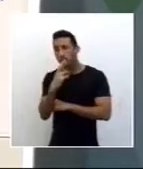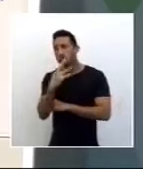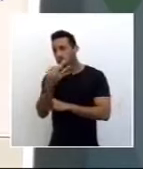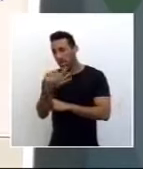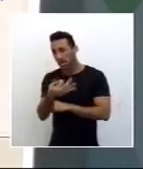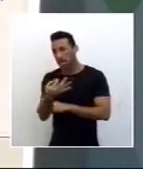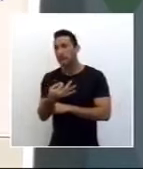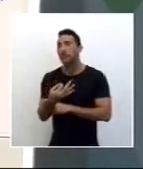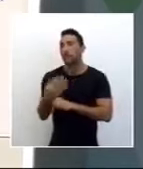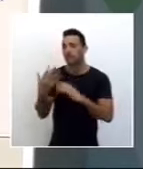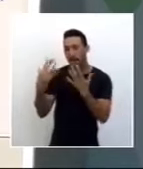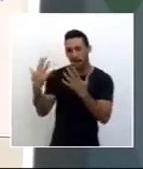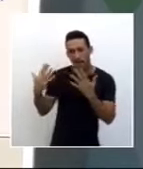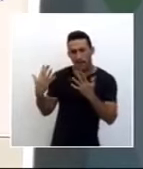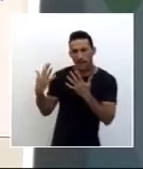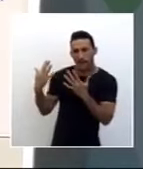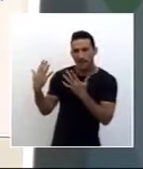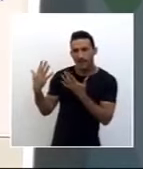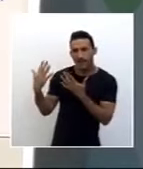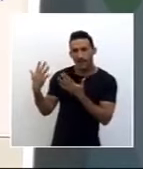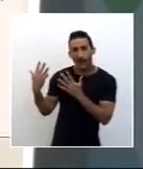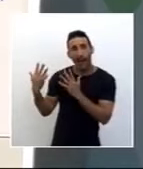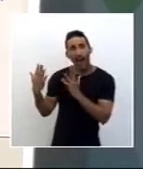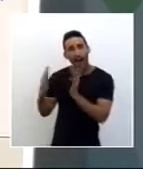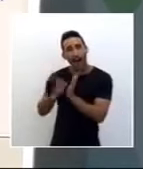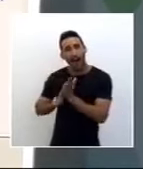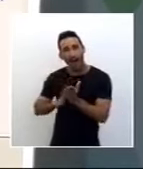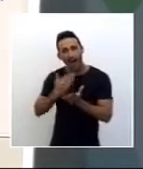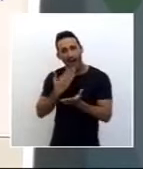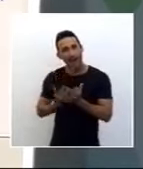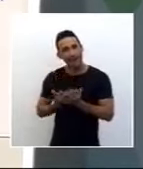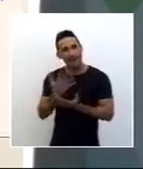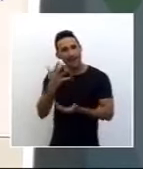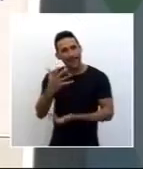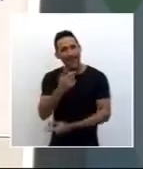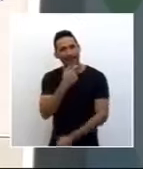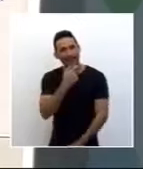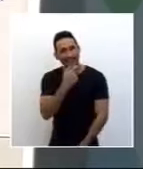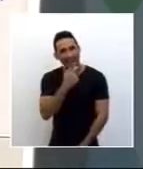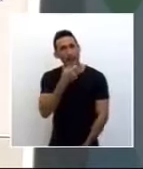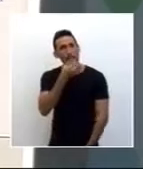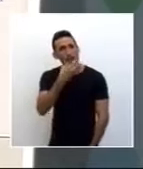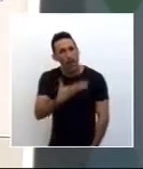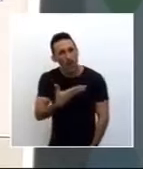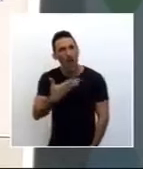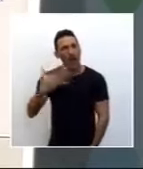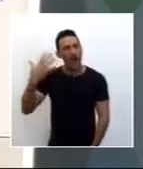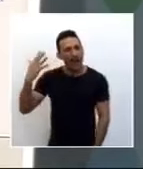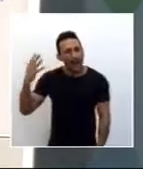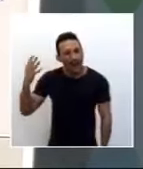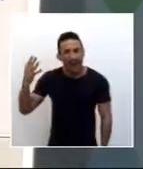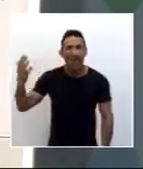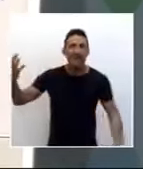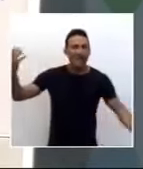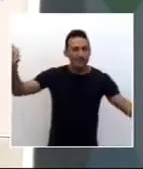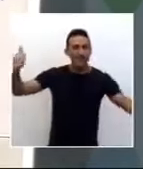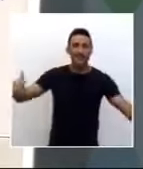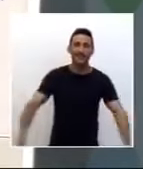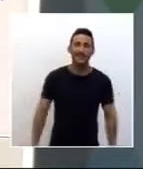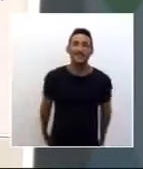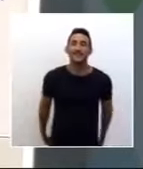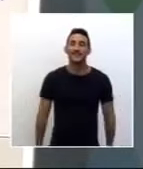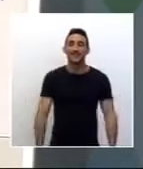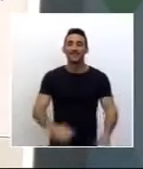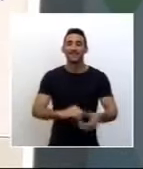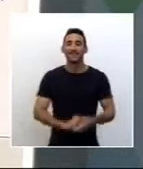uma sente a gente pode colocar lá entende cortei verbo eu